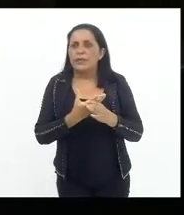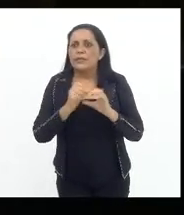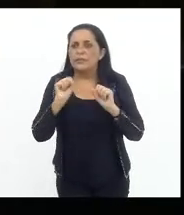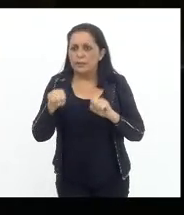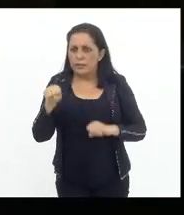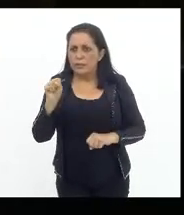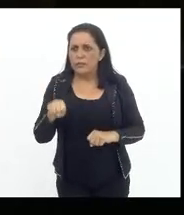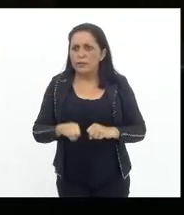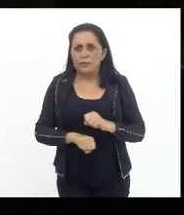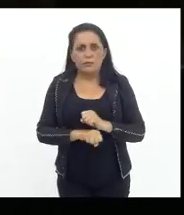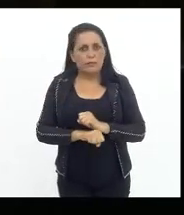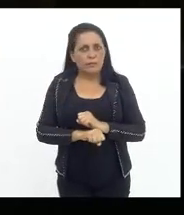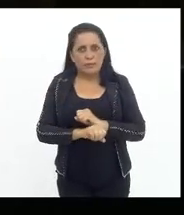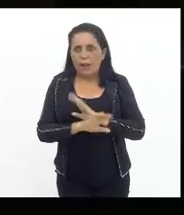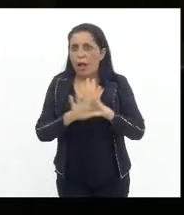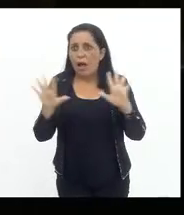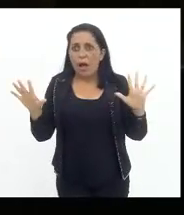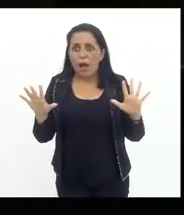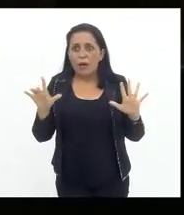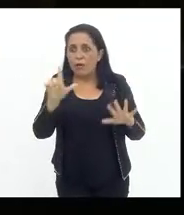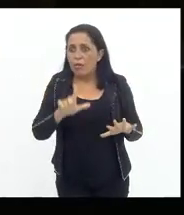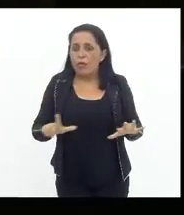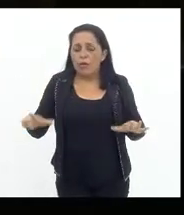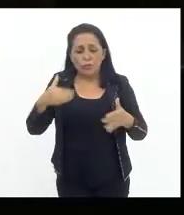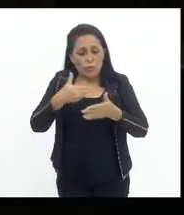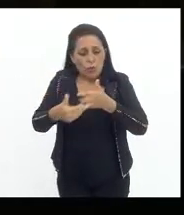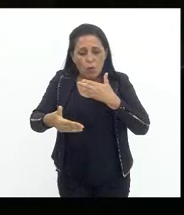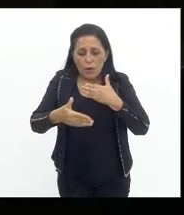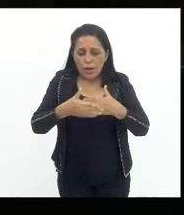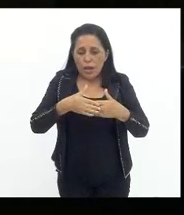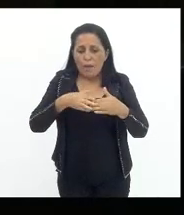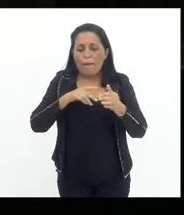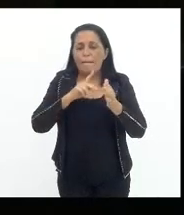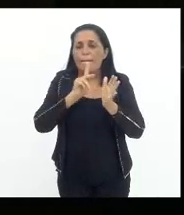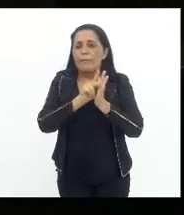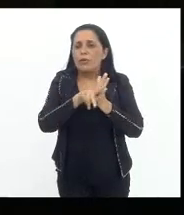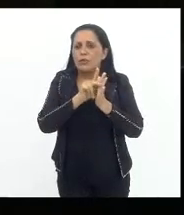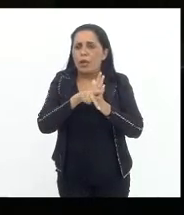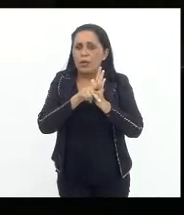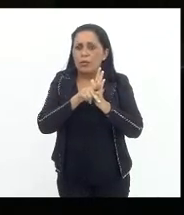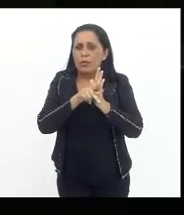claro que qualquer projeto que tenha como finalidade